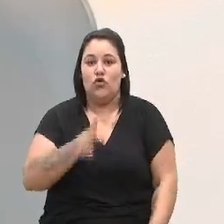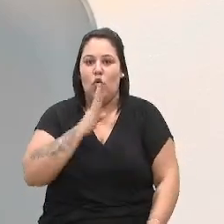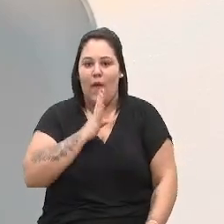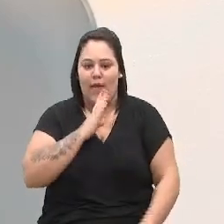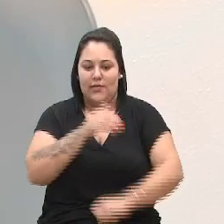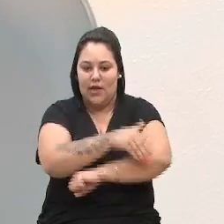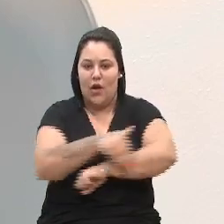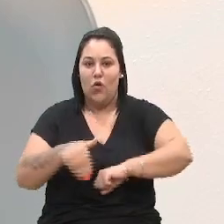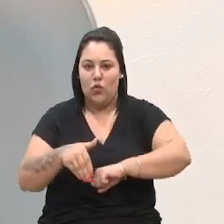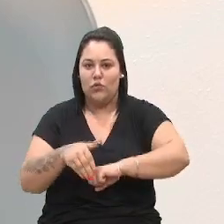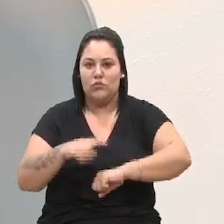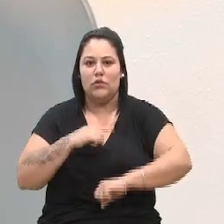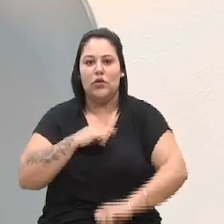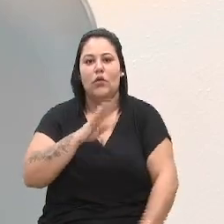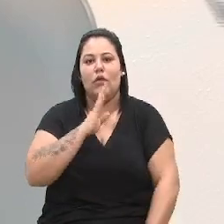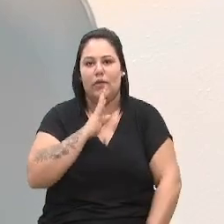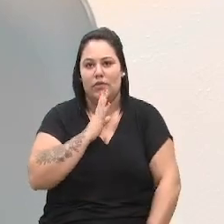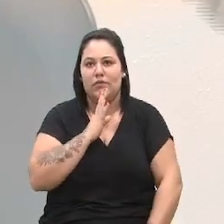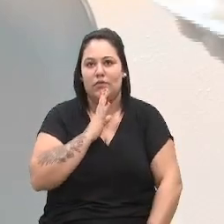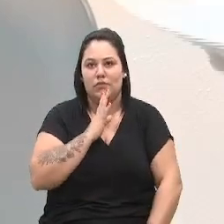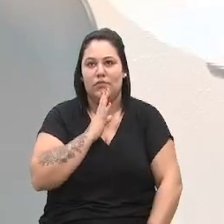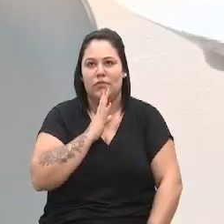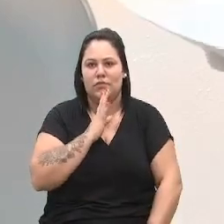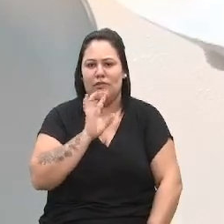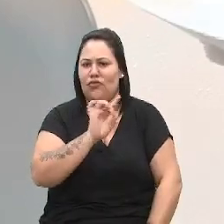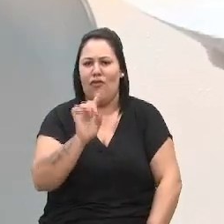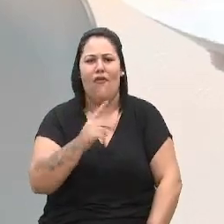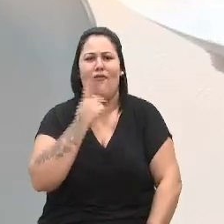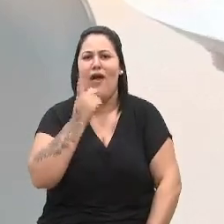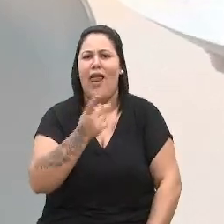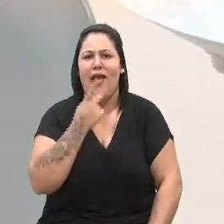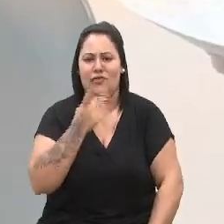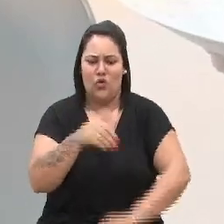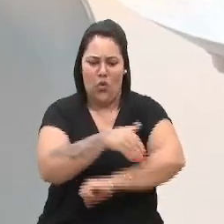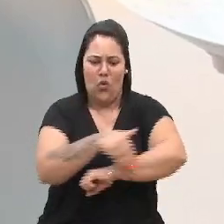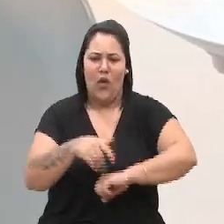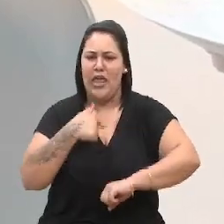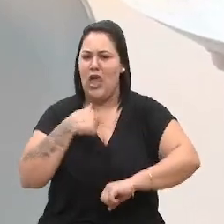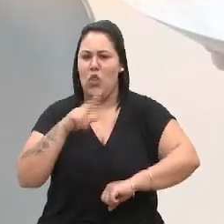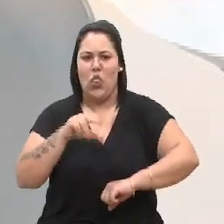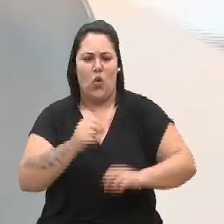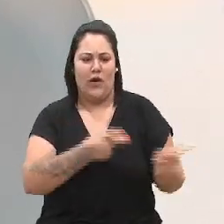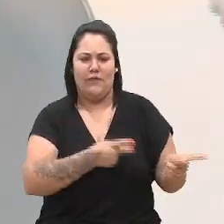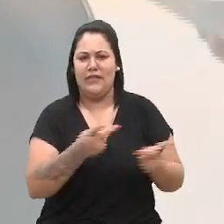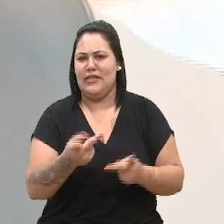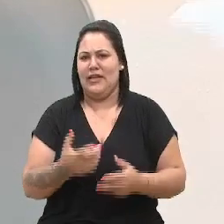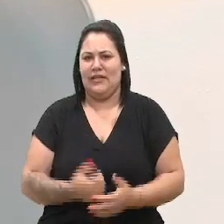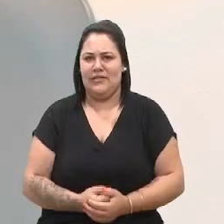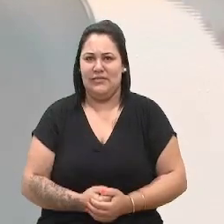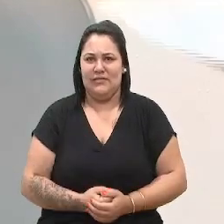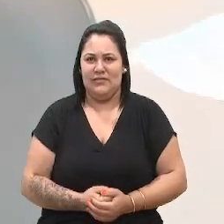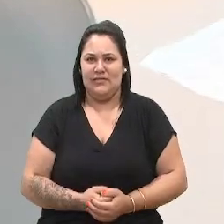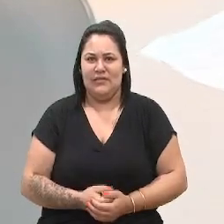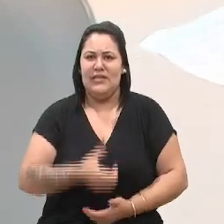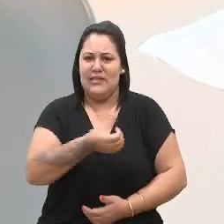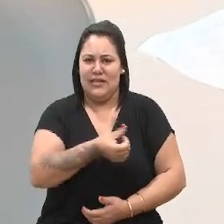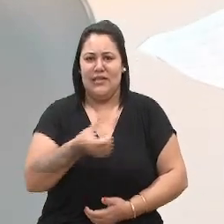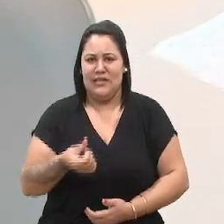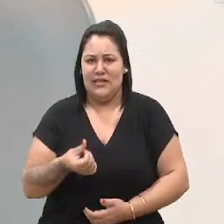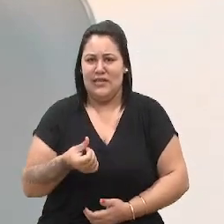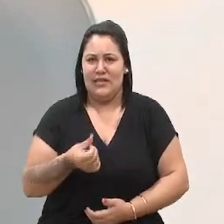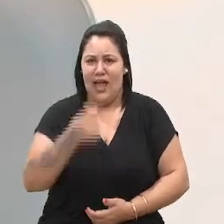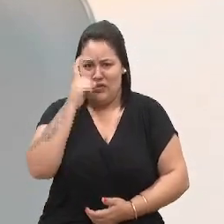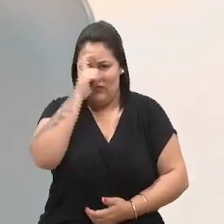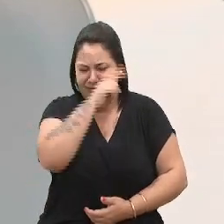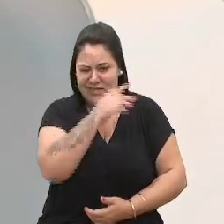e conheço várias, gente, eu não estou falando aqui de ruas que eu nunca fui. 66 talvez seja difícil de